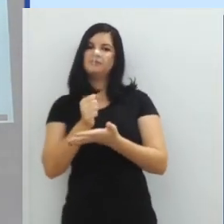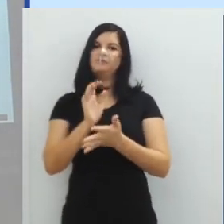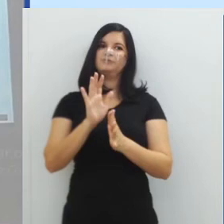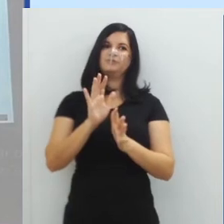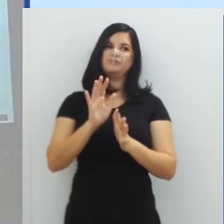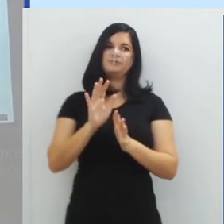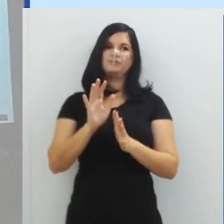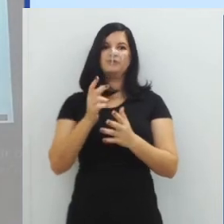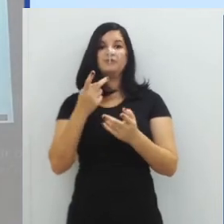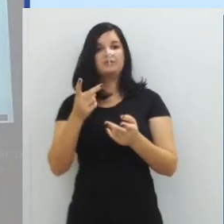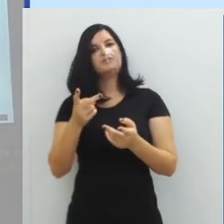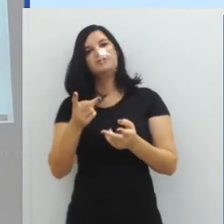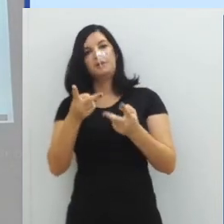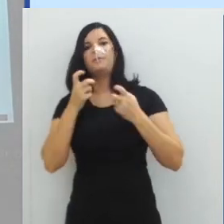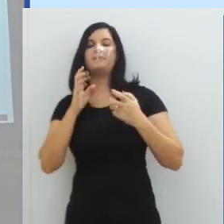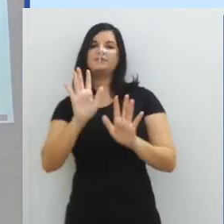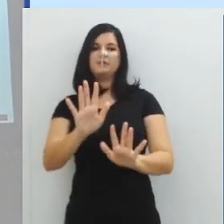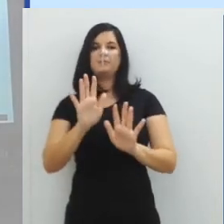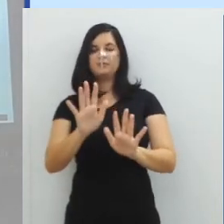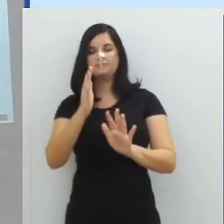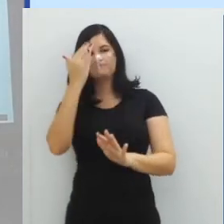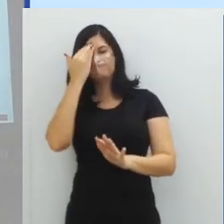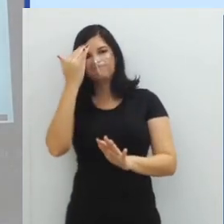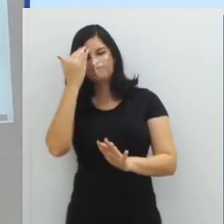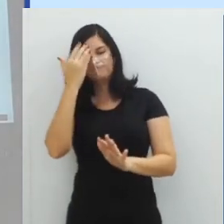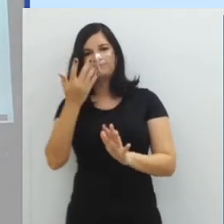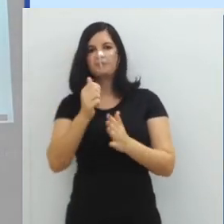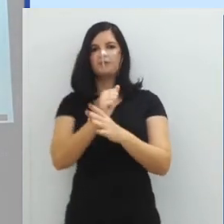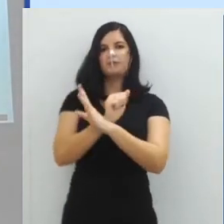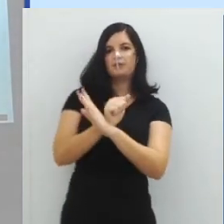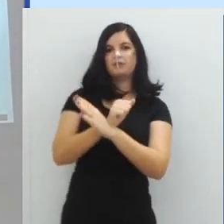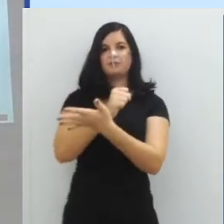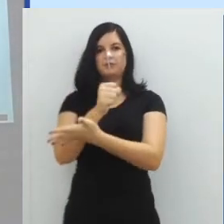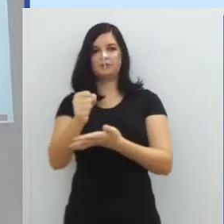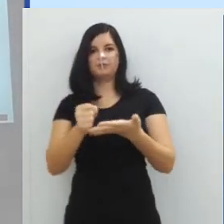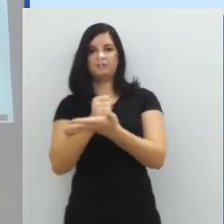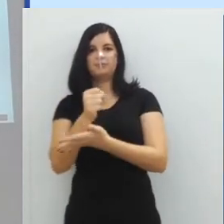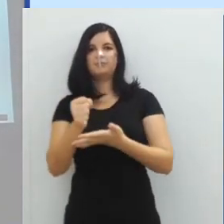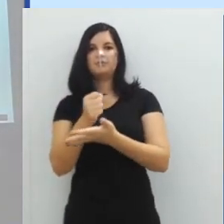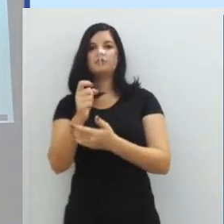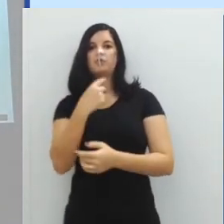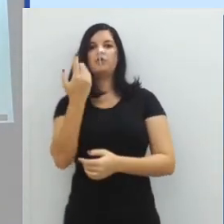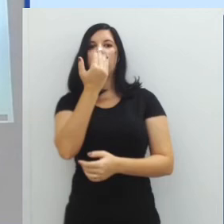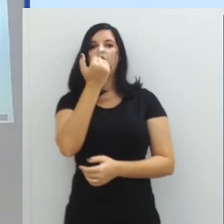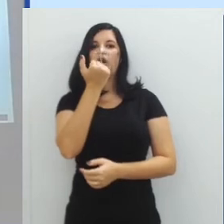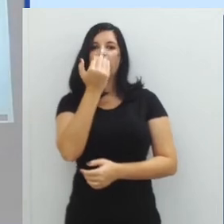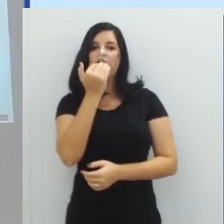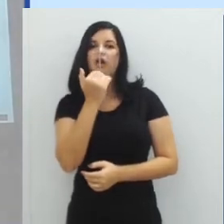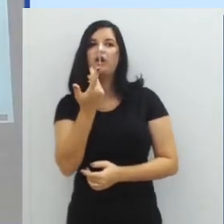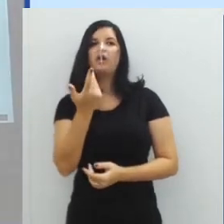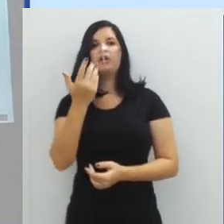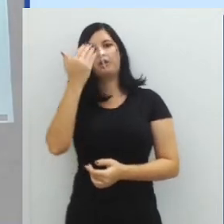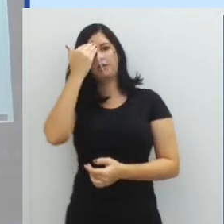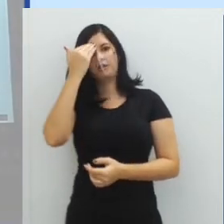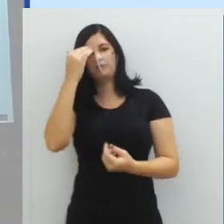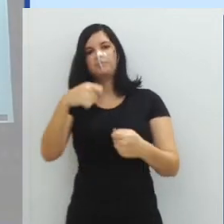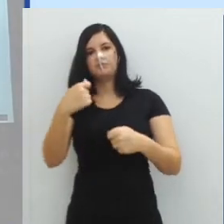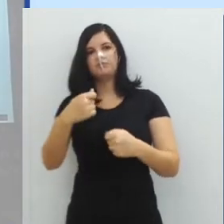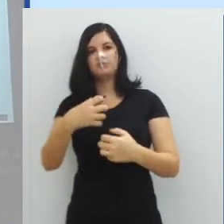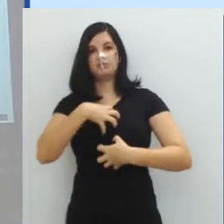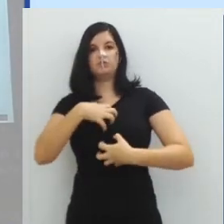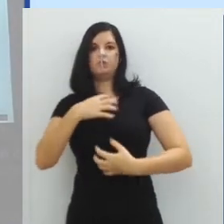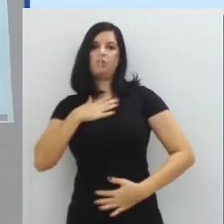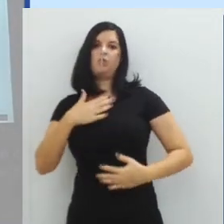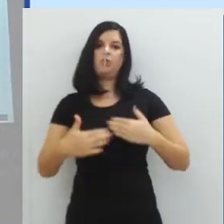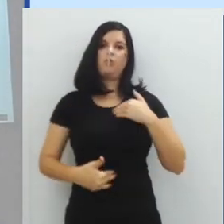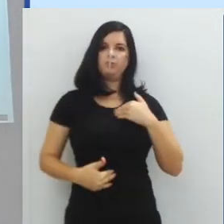e perceber, entender o que é ácido, o que é base. Quando a gente for consumir, a gente tem que entender as reações do nosso